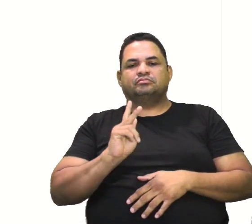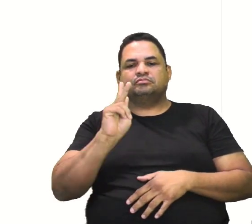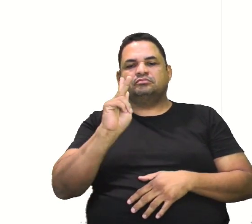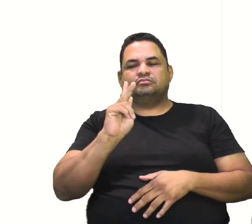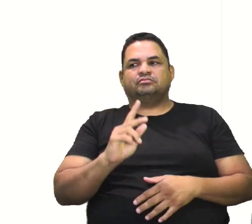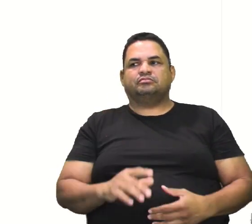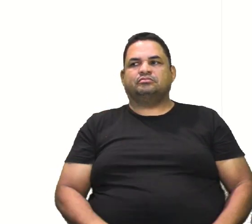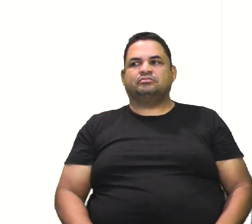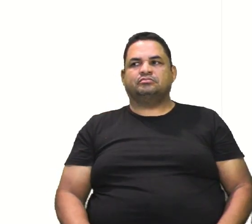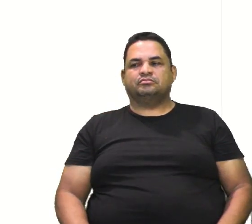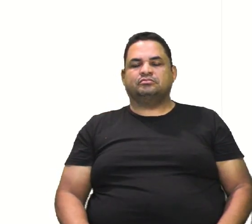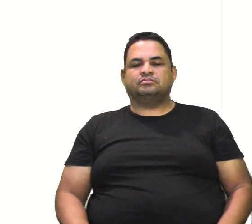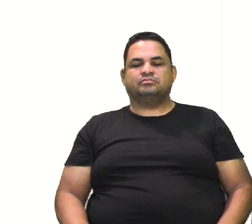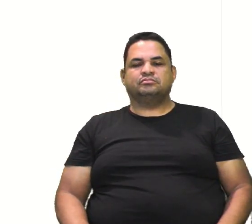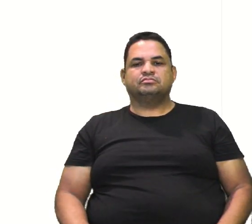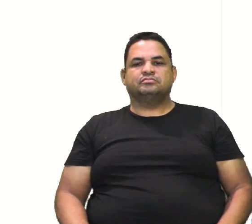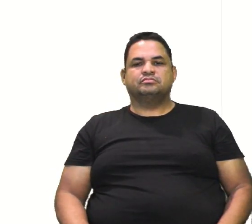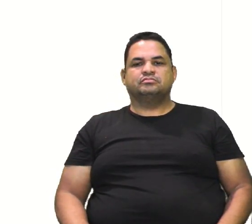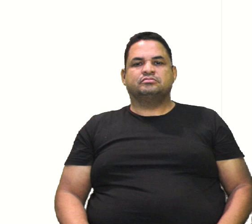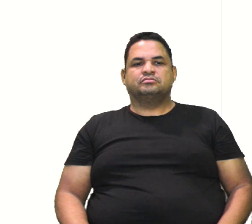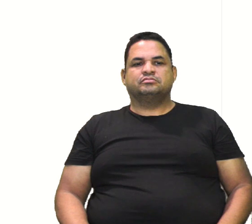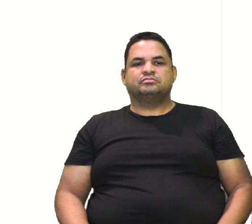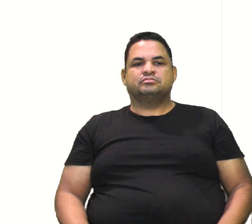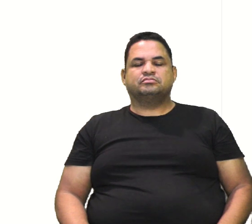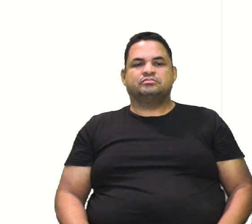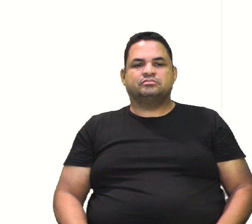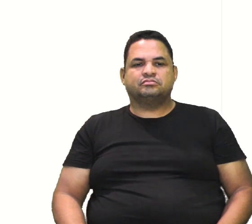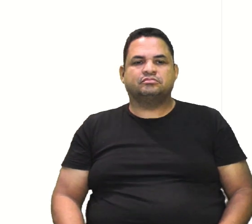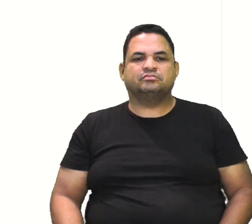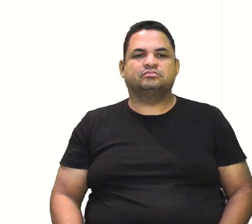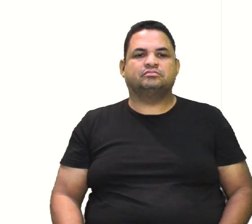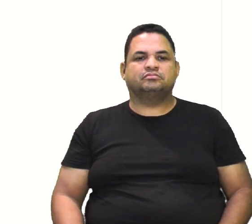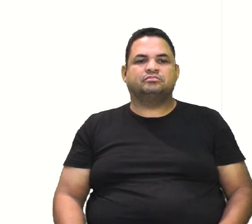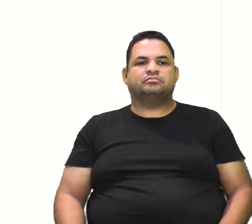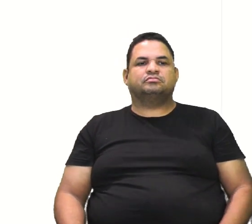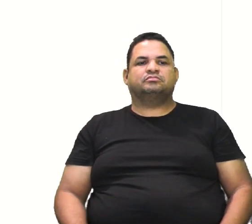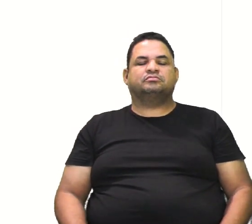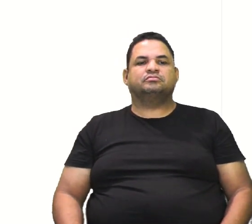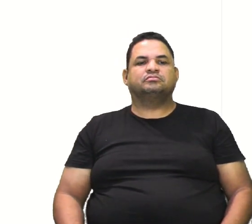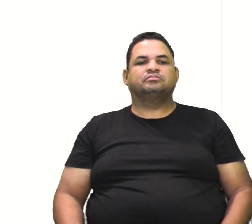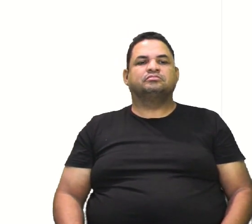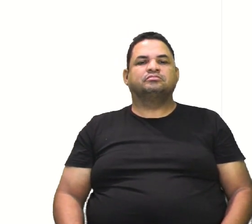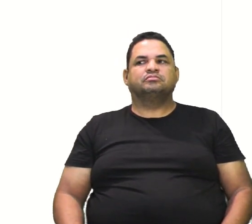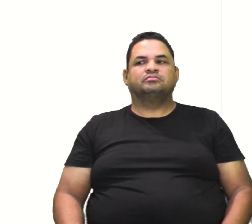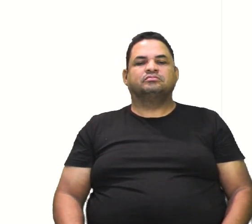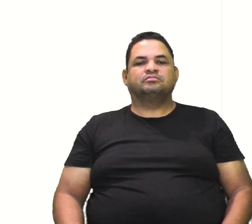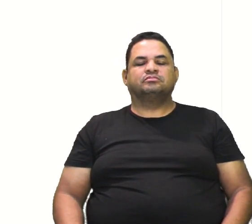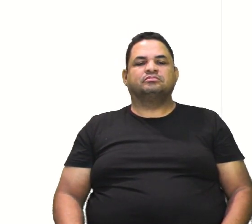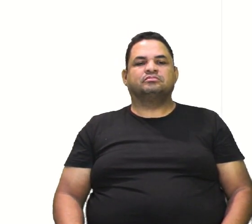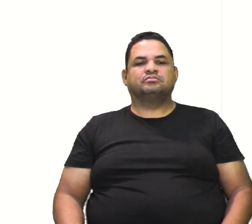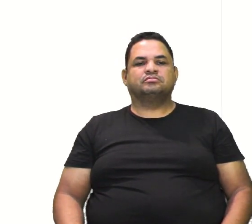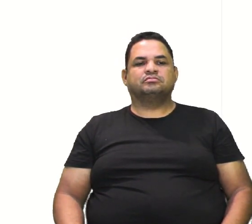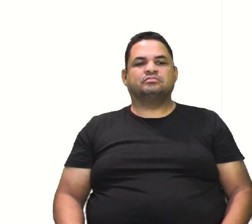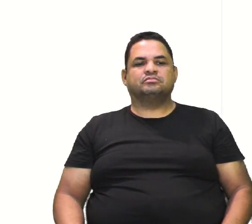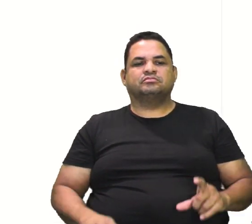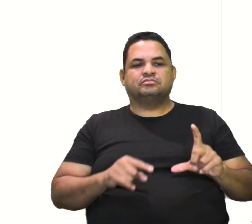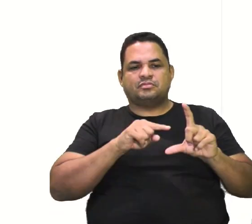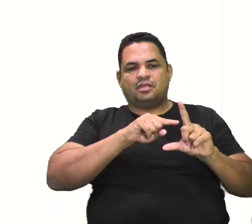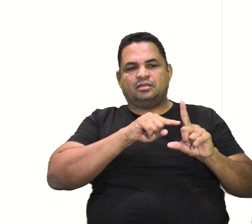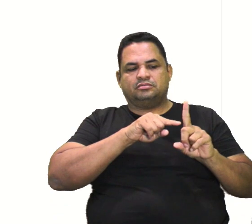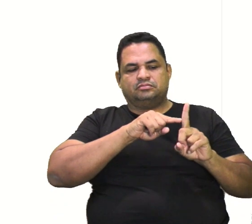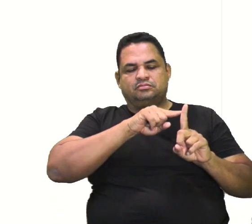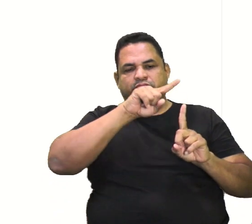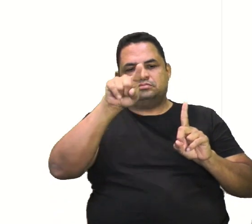K. Vamos ver, então. Quem é o centro? Quem é o centro? O